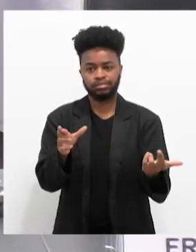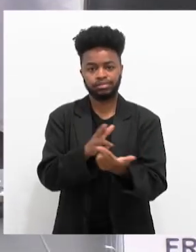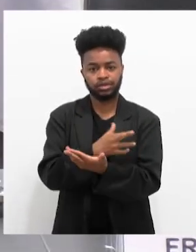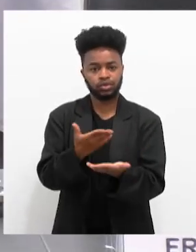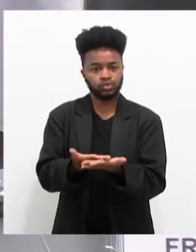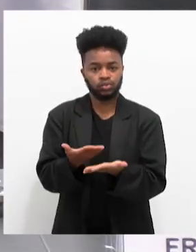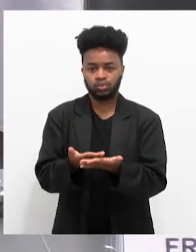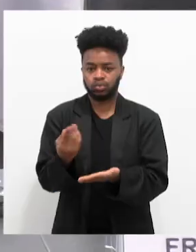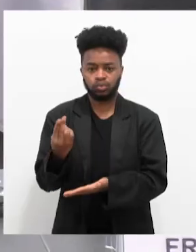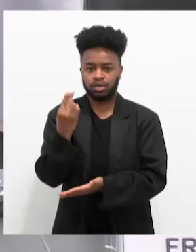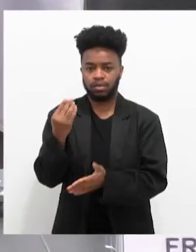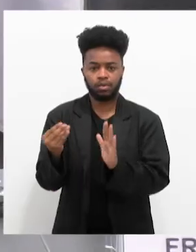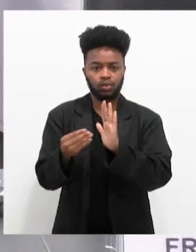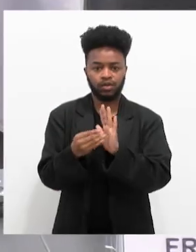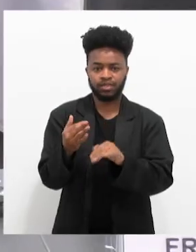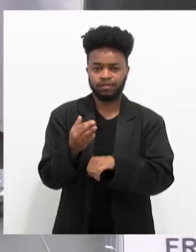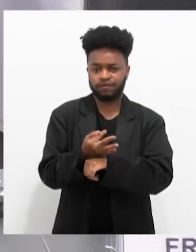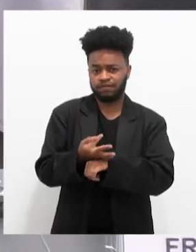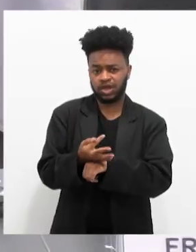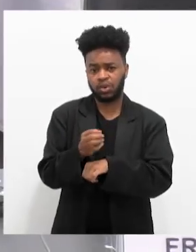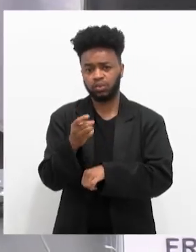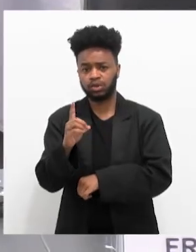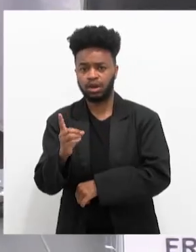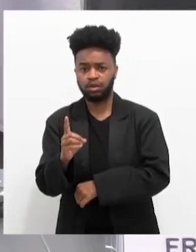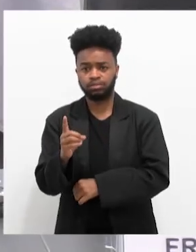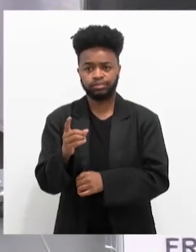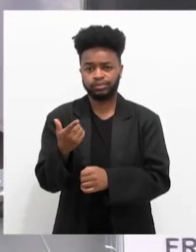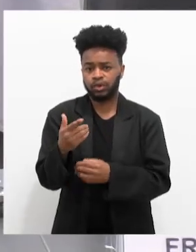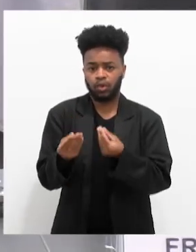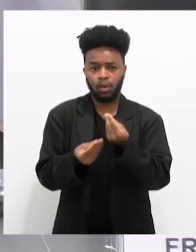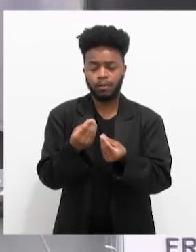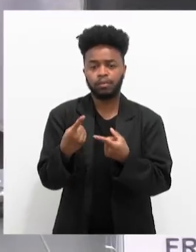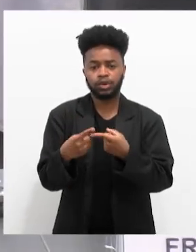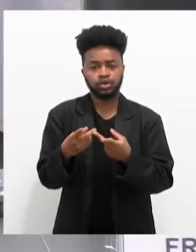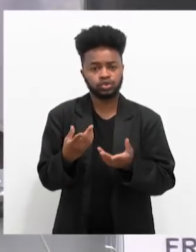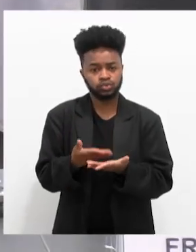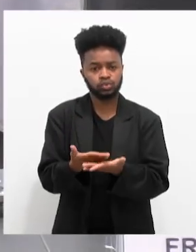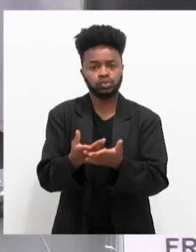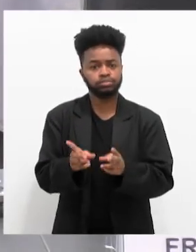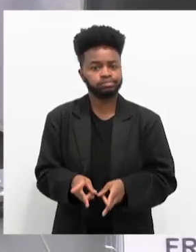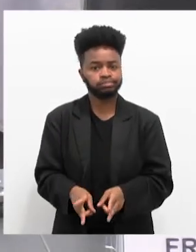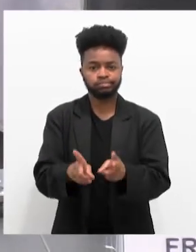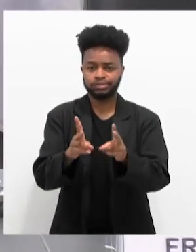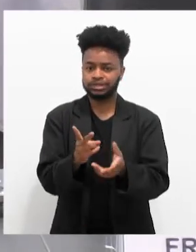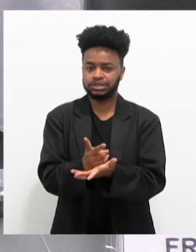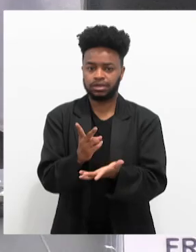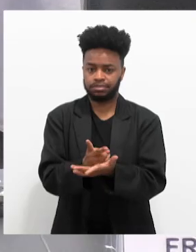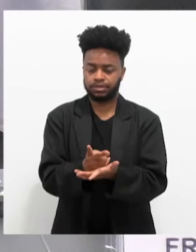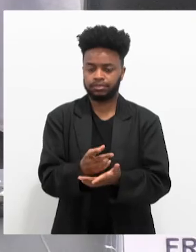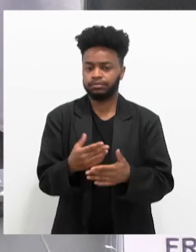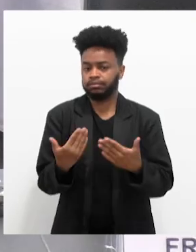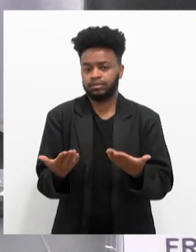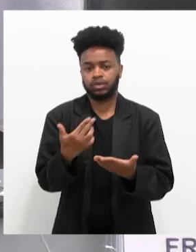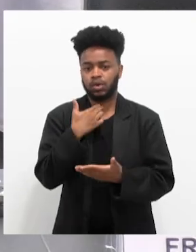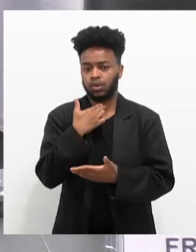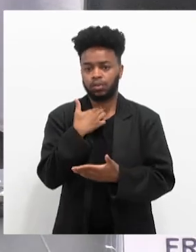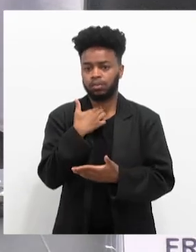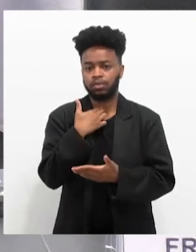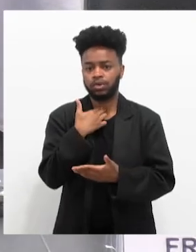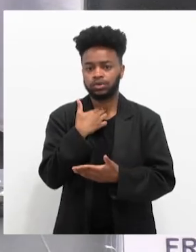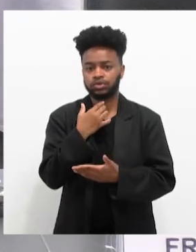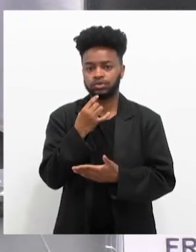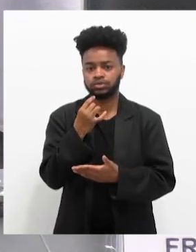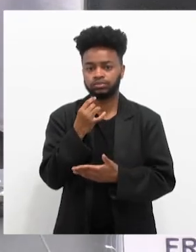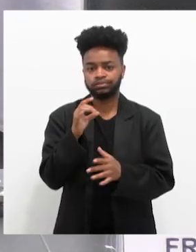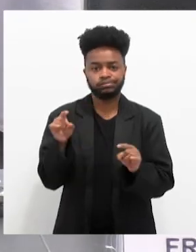como pautar isso, tem férias, se não tem férias, dá direito a férias, até porque a relação de estudo é permanente, o estudante é estudante o tempo inteiro e não pode estar adstrito à relação